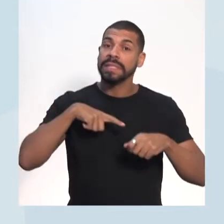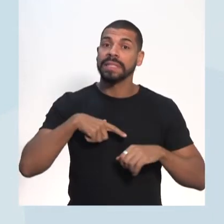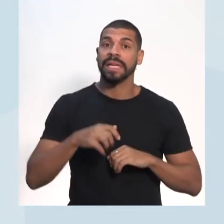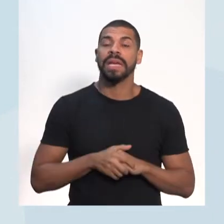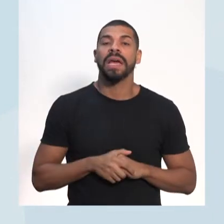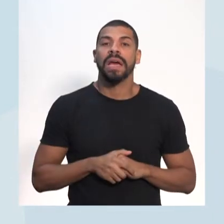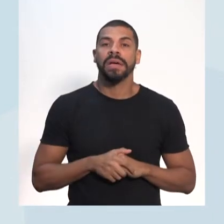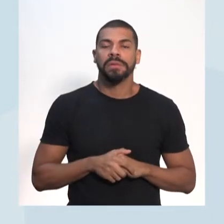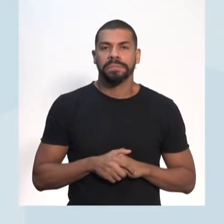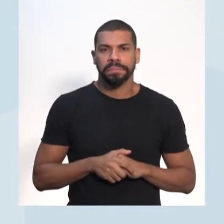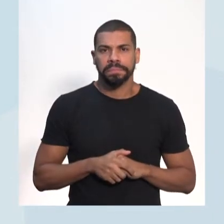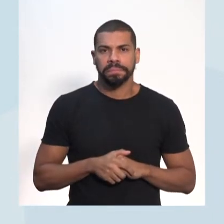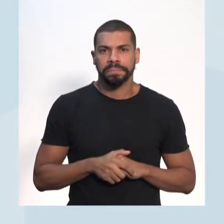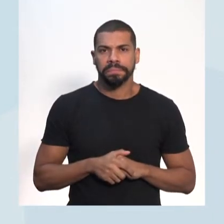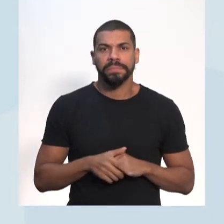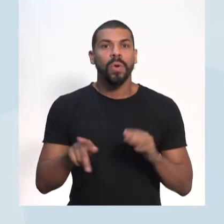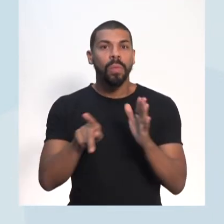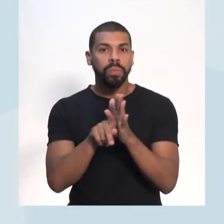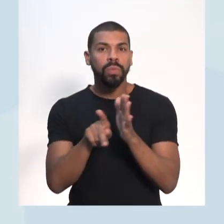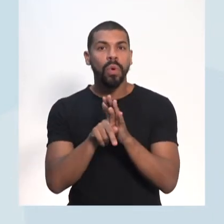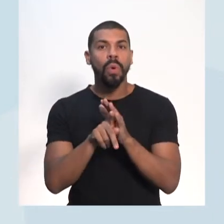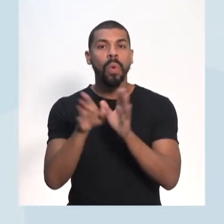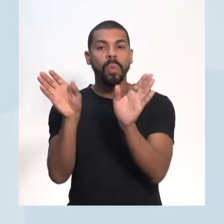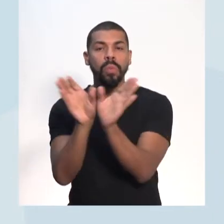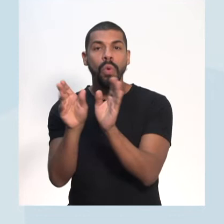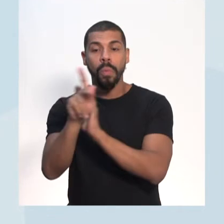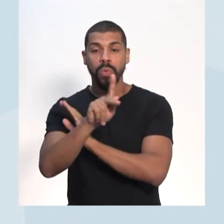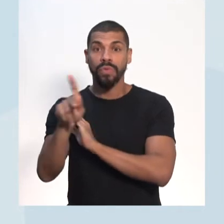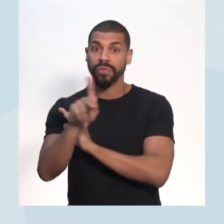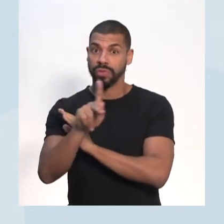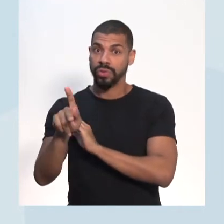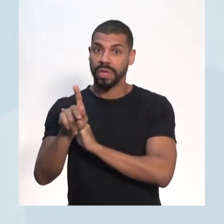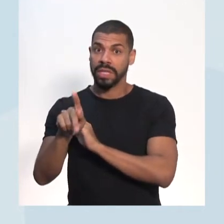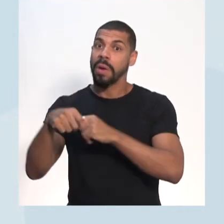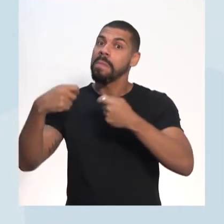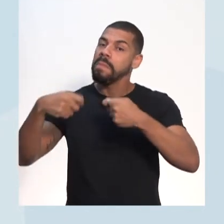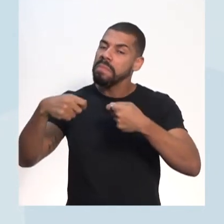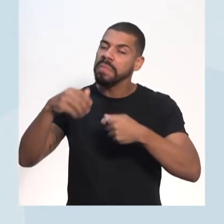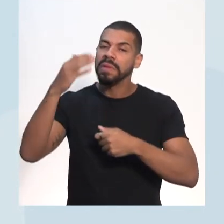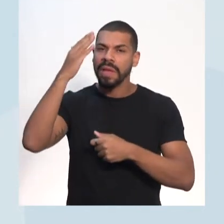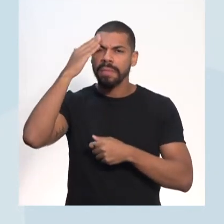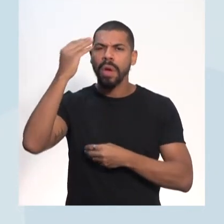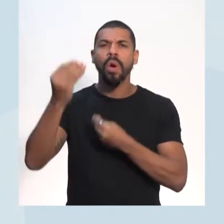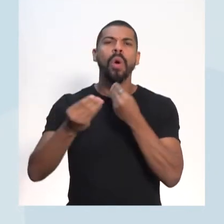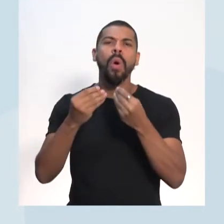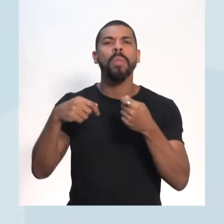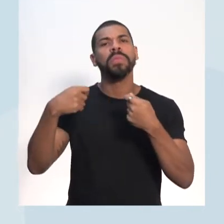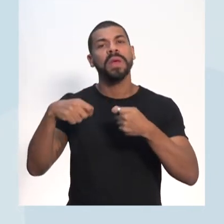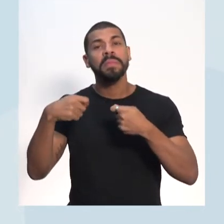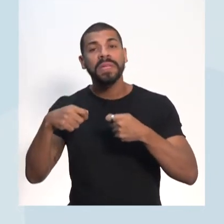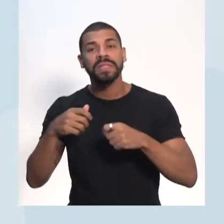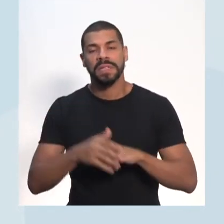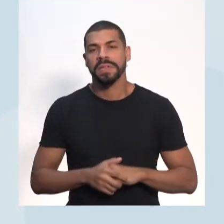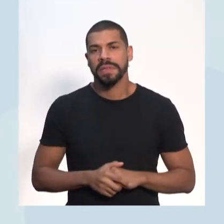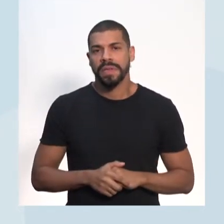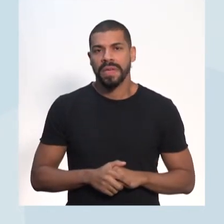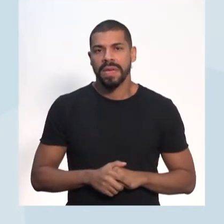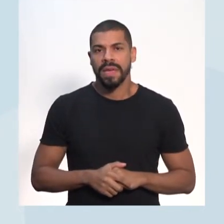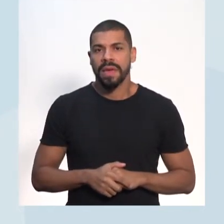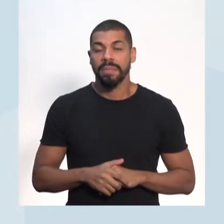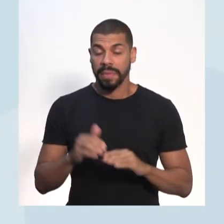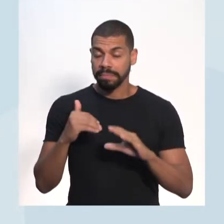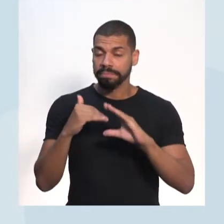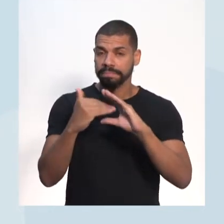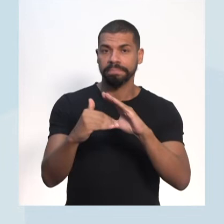que ser feita por pessoa, por professor. Então, a gente precisa saber exatamente quem está precisando para a gente poder dar esse